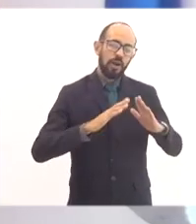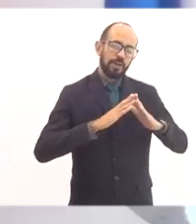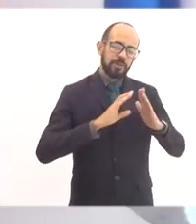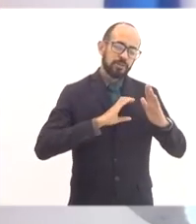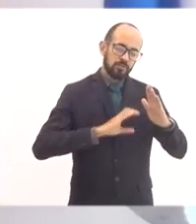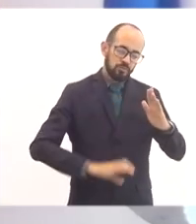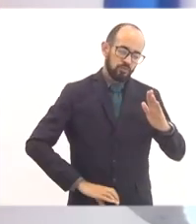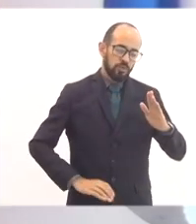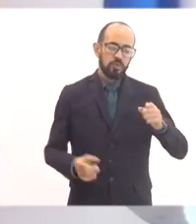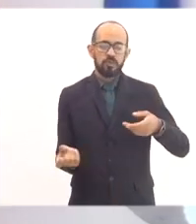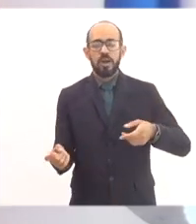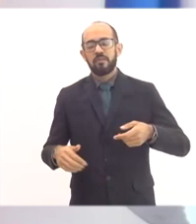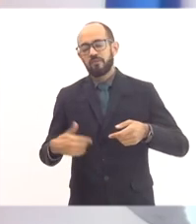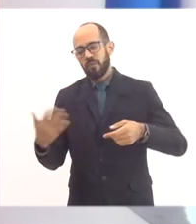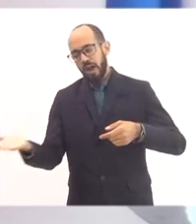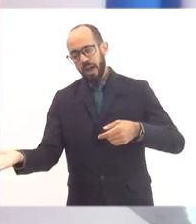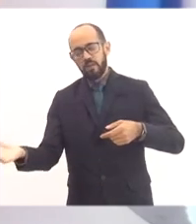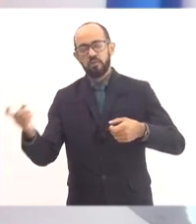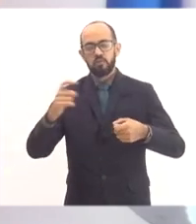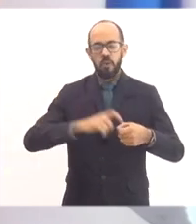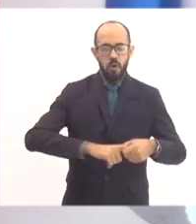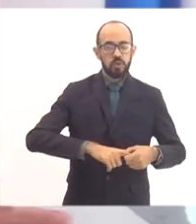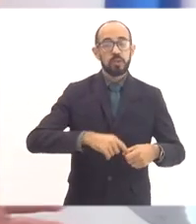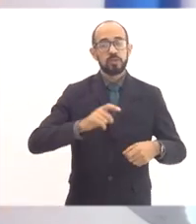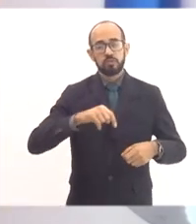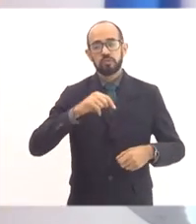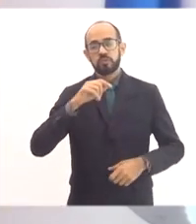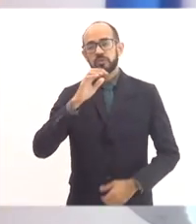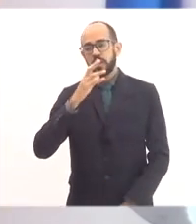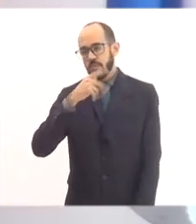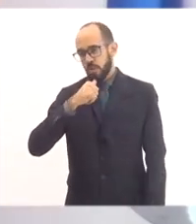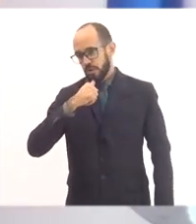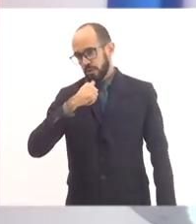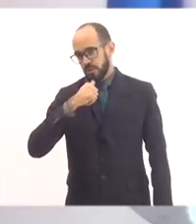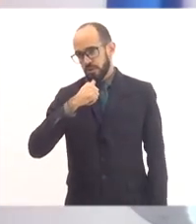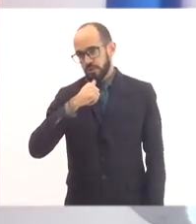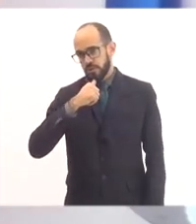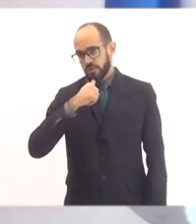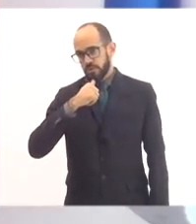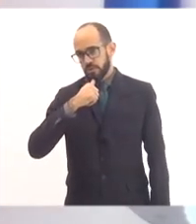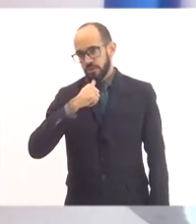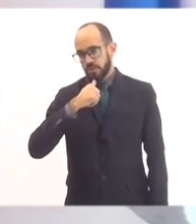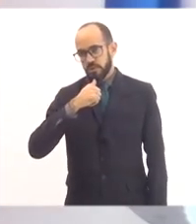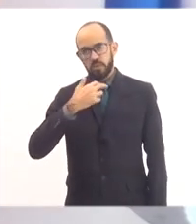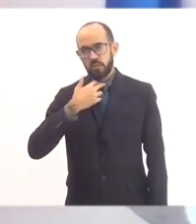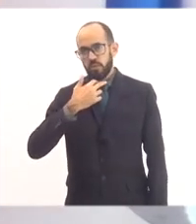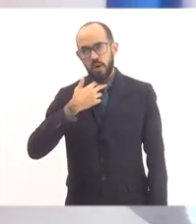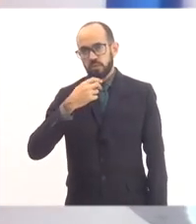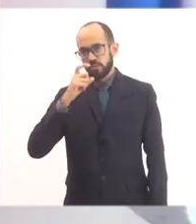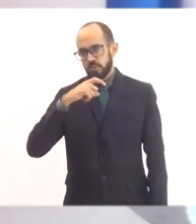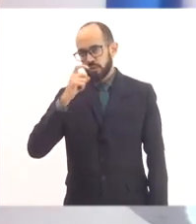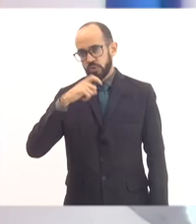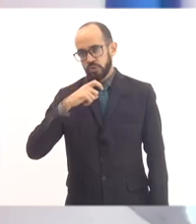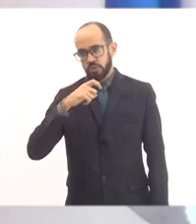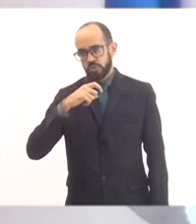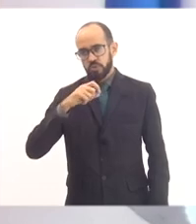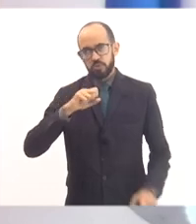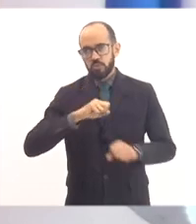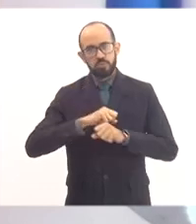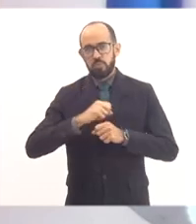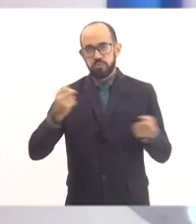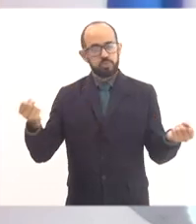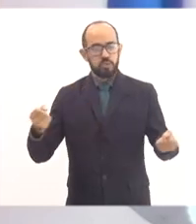Segov. Essa peregrinação é lenta. Então, de forma muito clara, que eu nunca fui de mentir, pô, não tem como chamar em 10 dias,